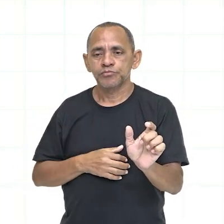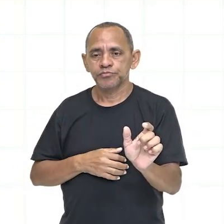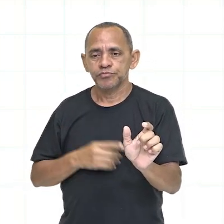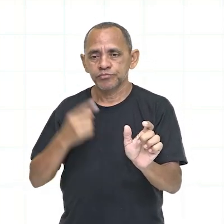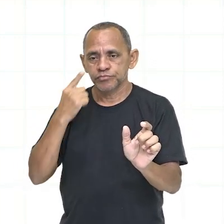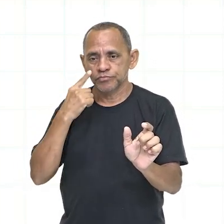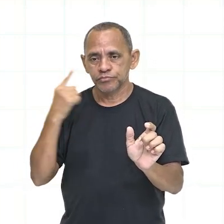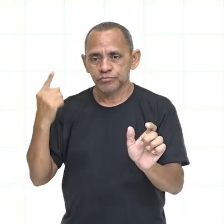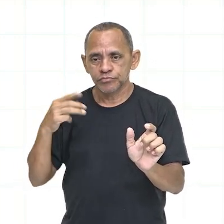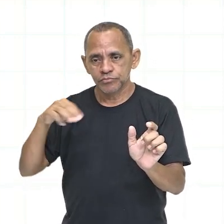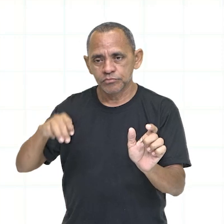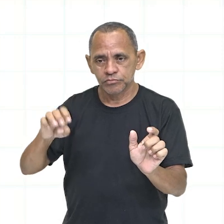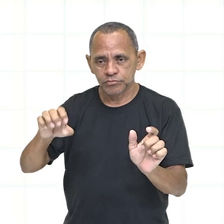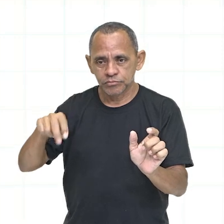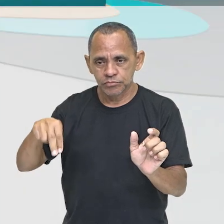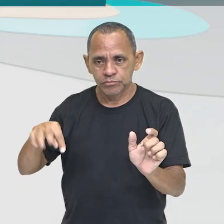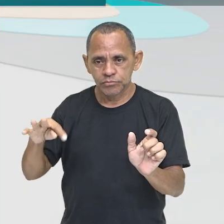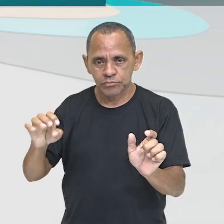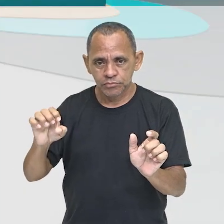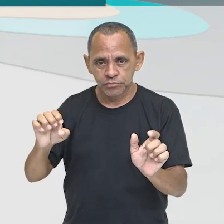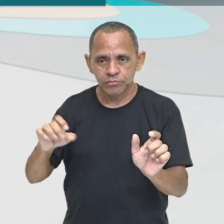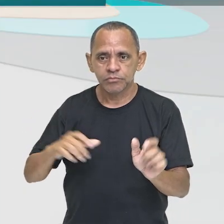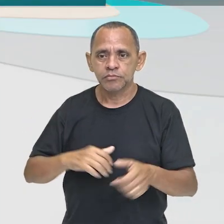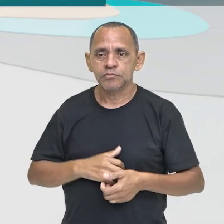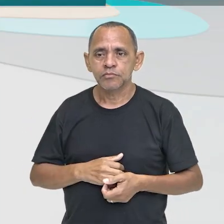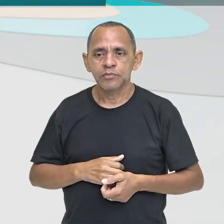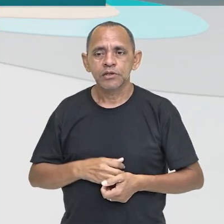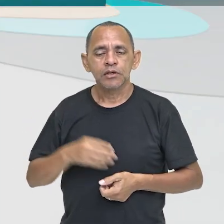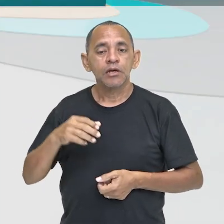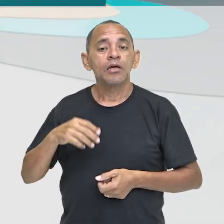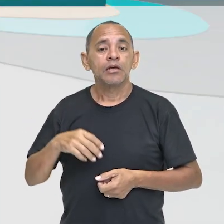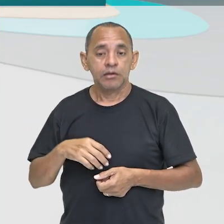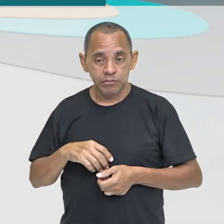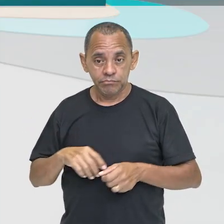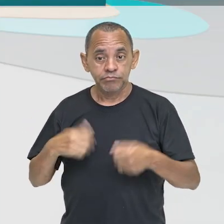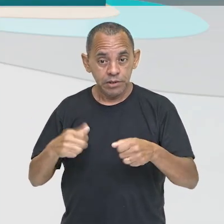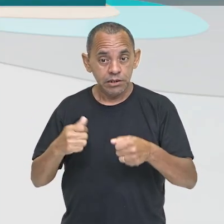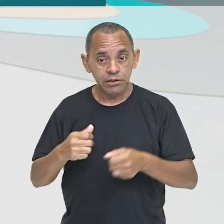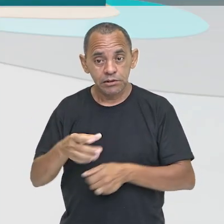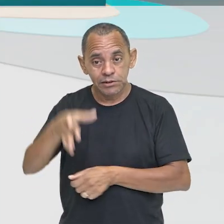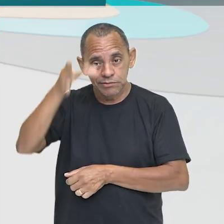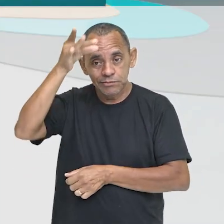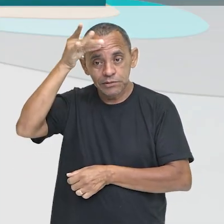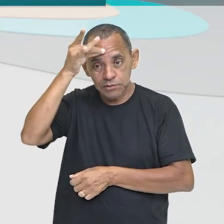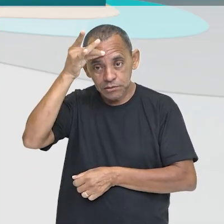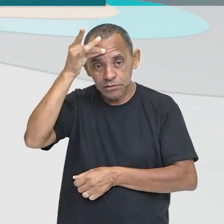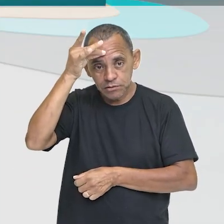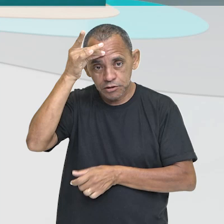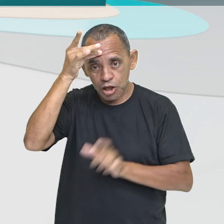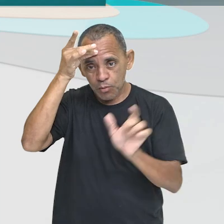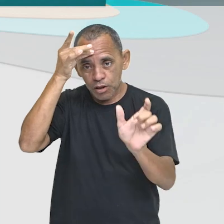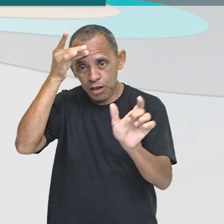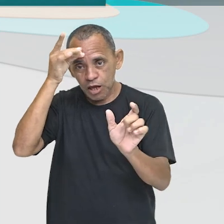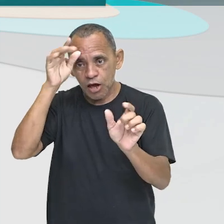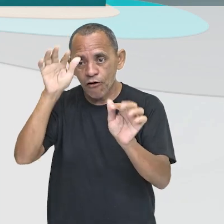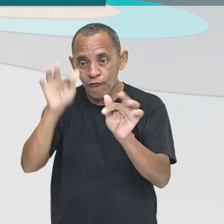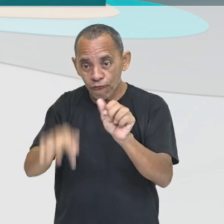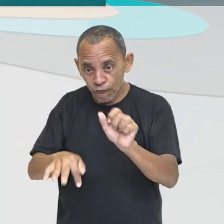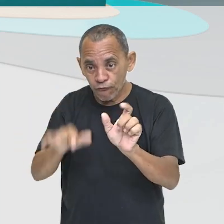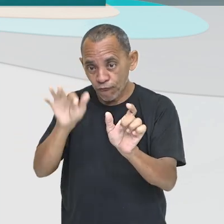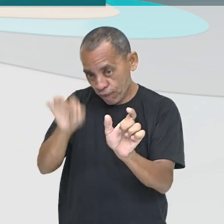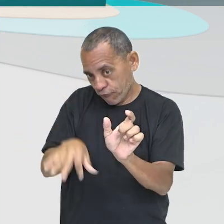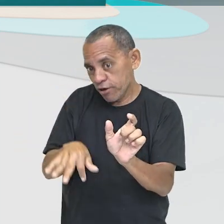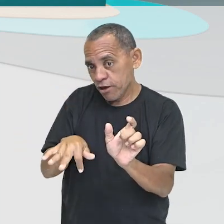mostrar para vocês agora, tá? Então, memorize essa informação agora. ly, palavras com terminação em ly, há